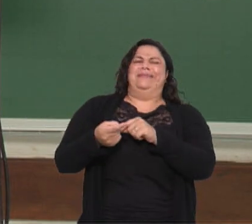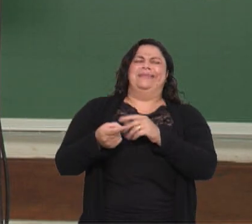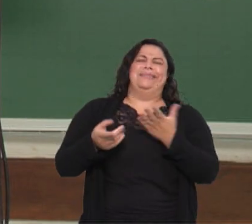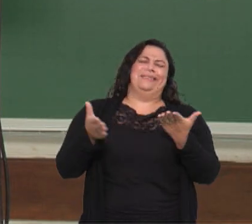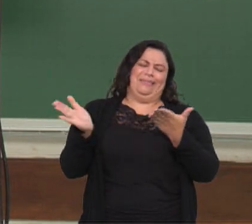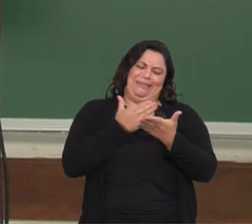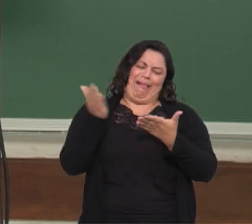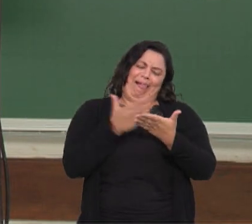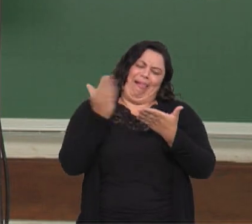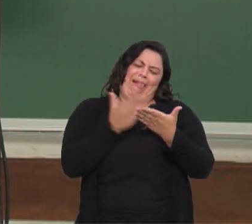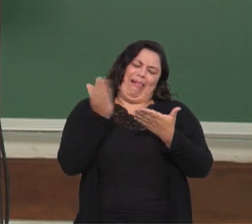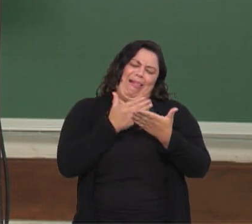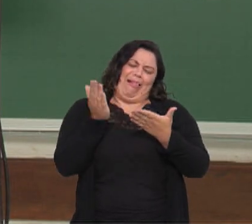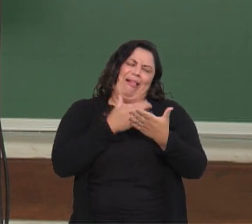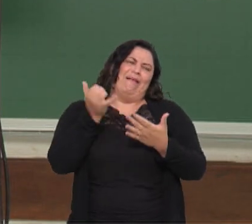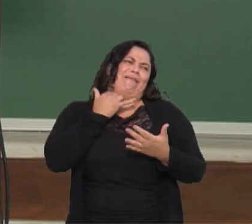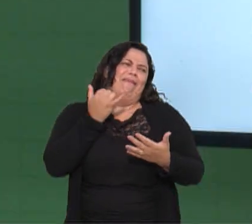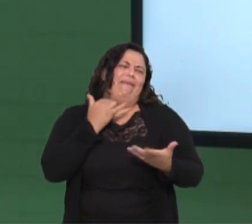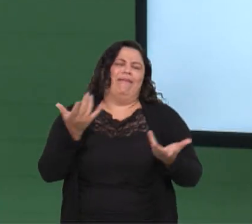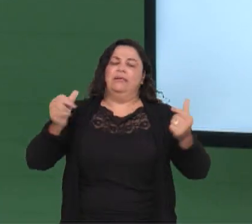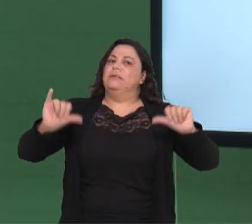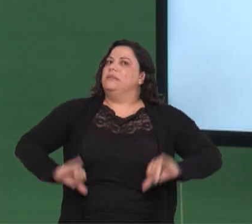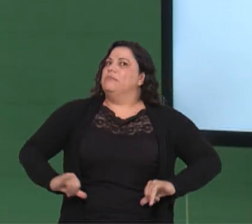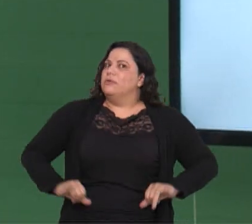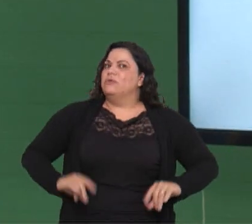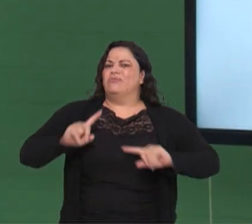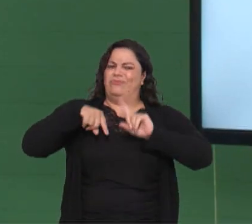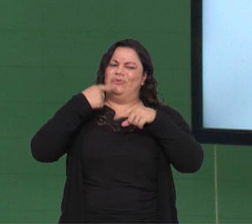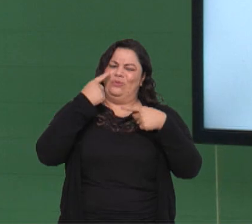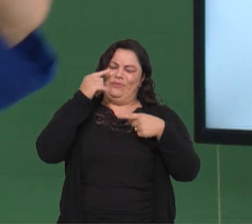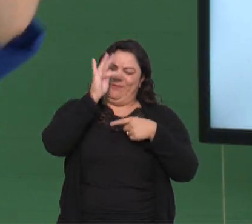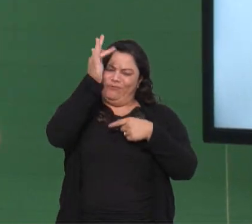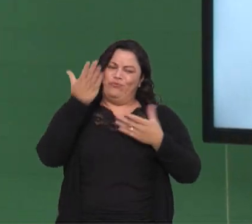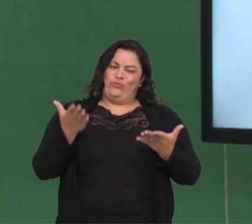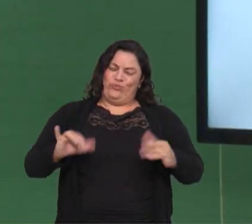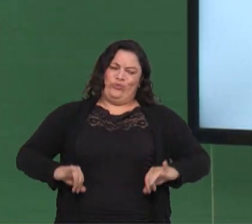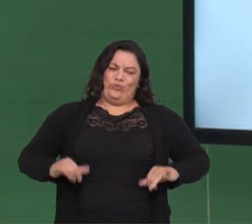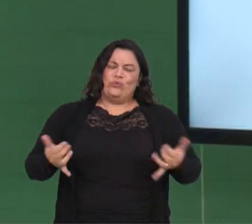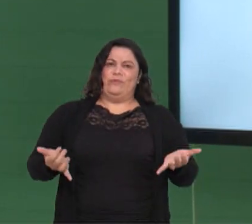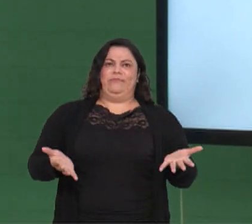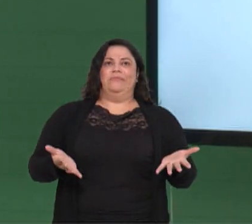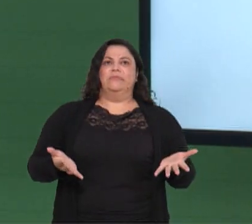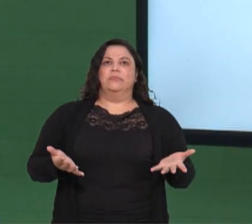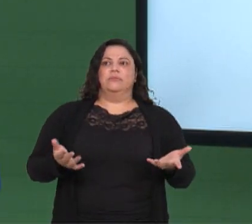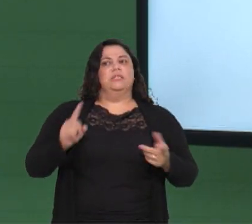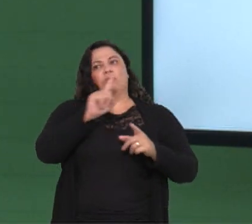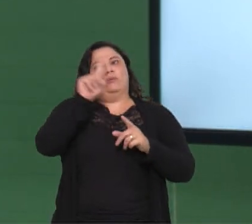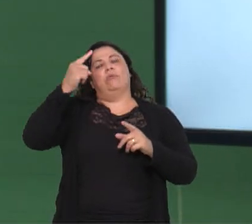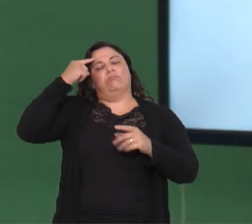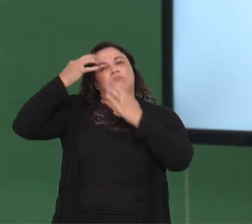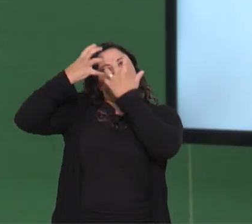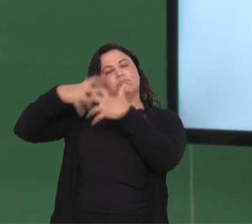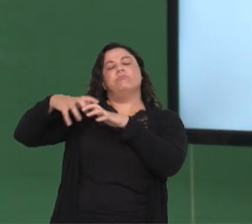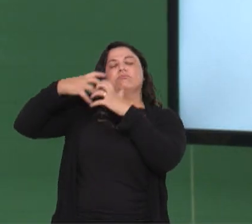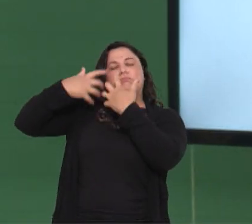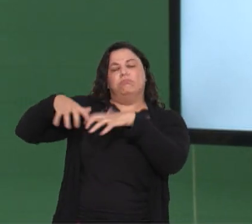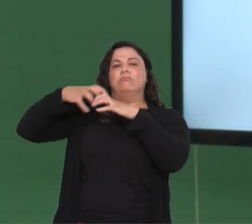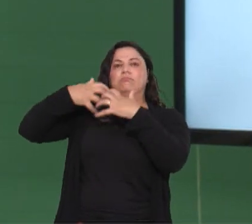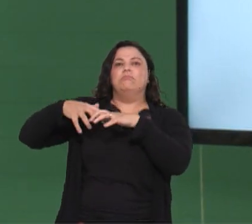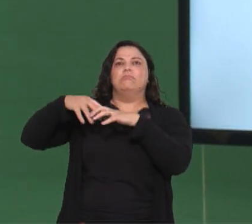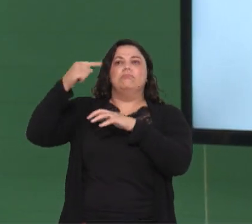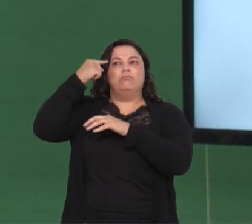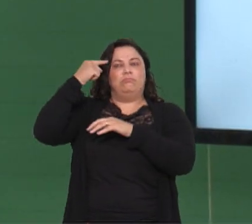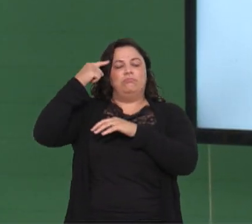retomar, tanto de conteúdo que eu vou ter que recuperar. Percebem a diferença? Então essa seria a parte racional aí. Então todos nós temos essas 3